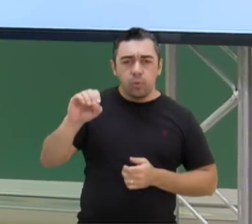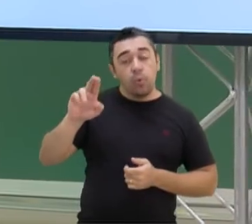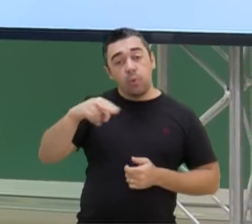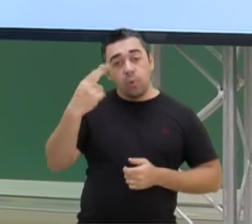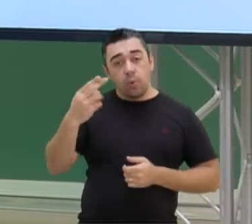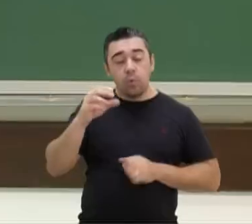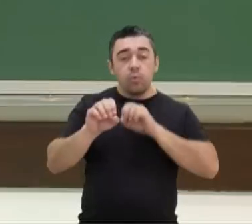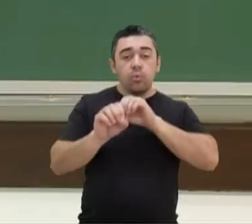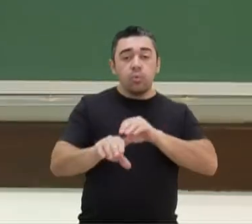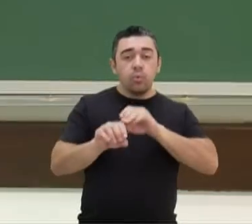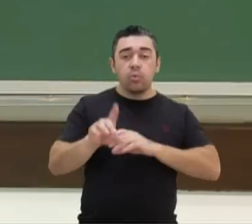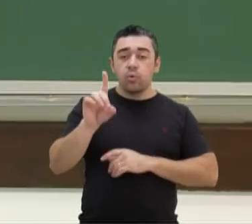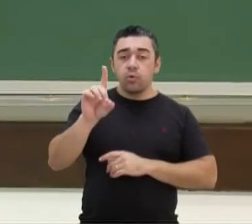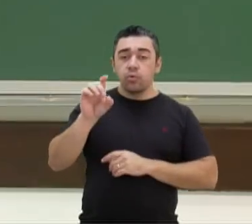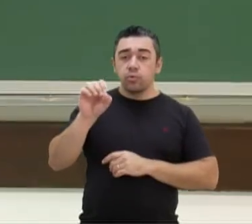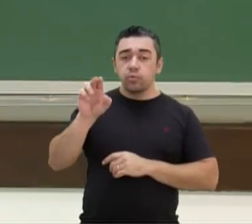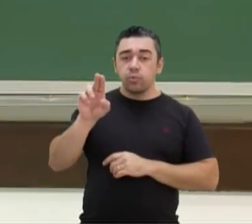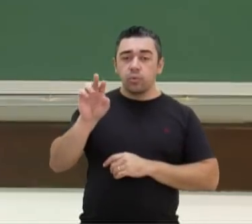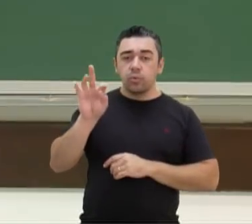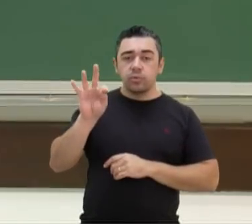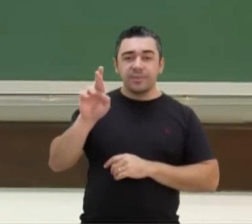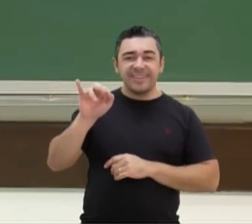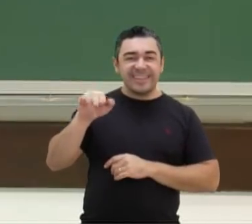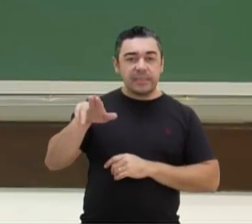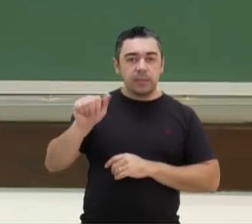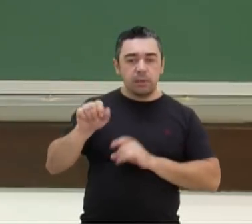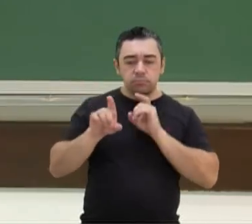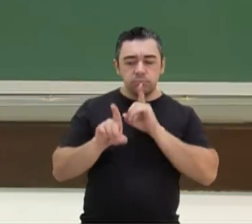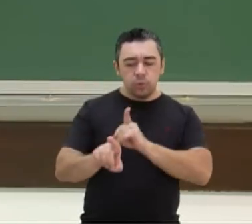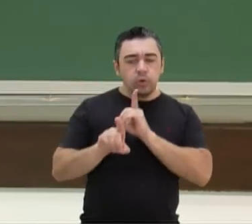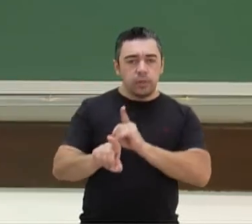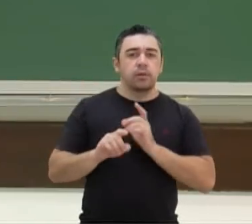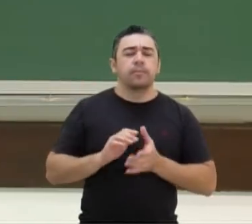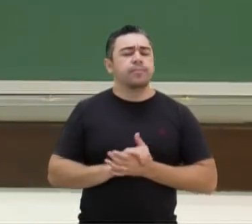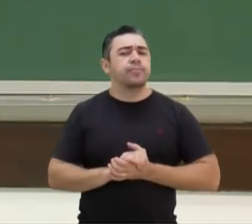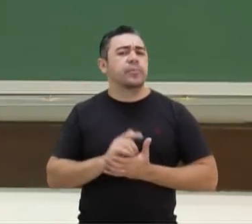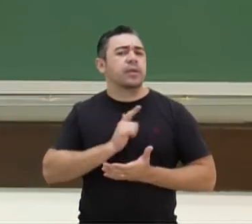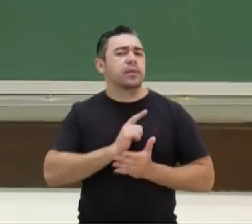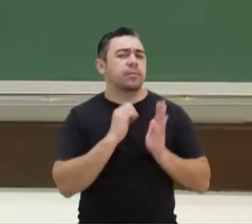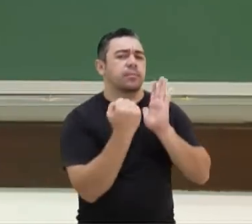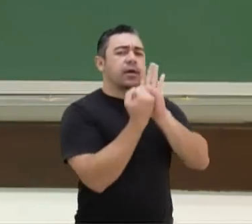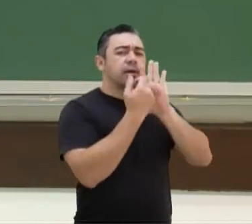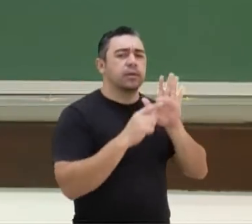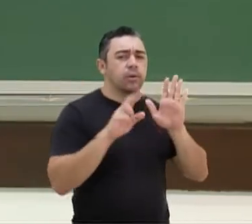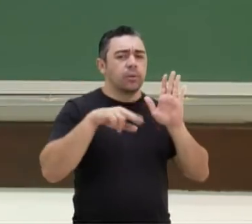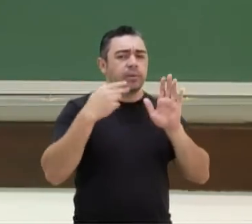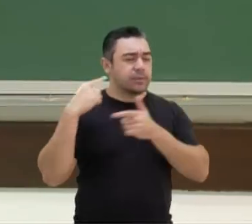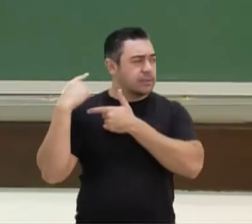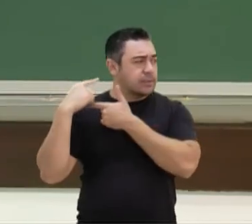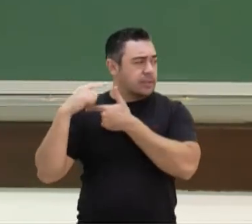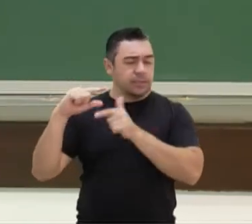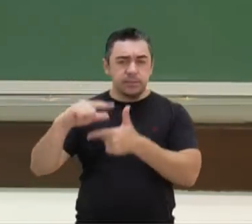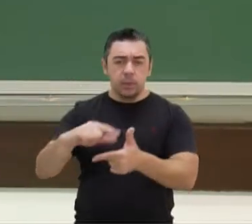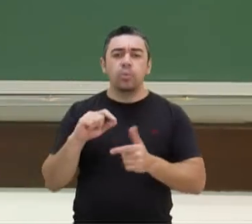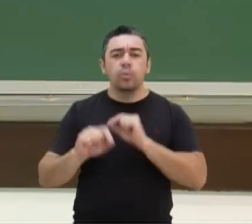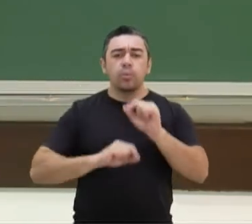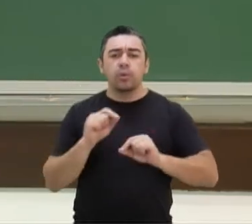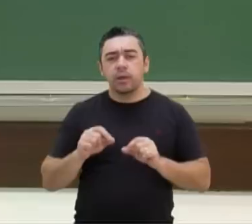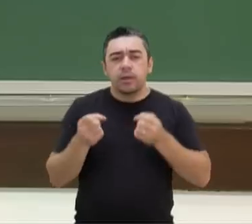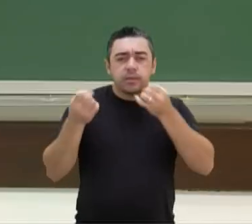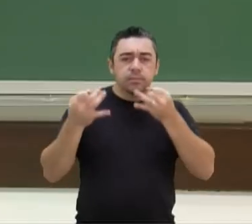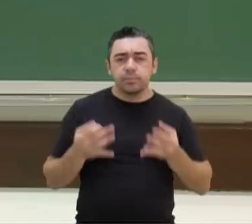livros sagrados, que nós já estudamos alguns, ou então nos seus símbolos, ou na tradição da